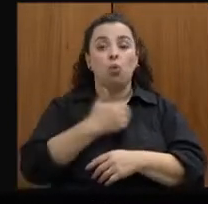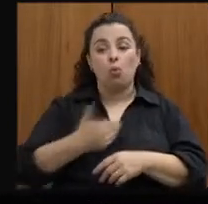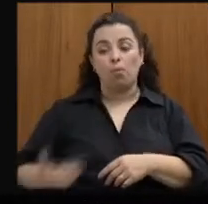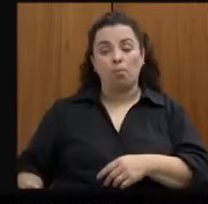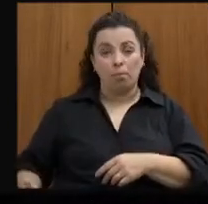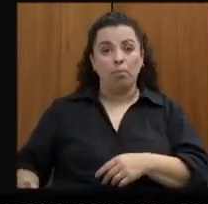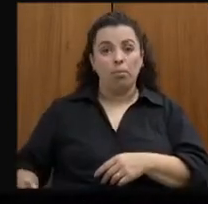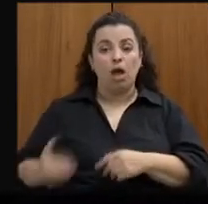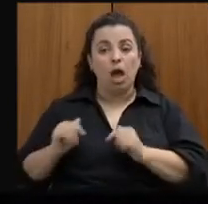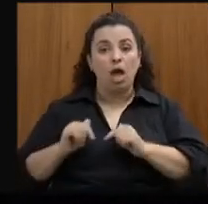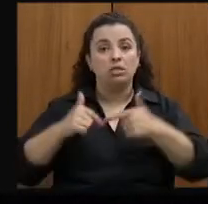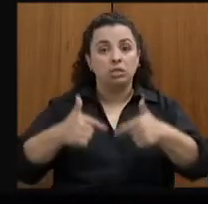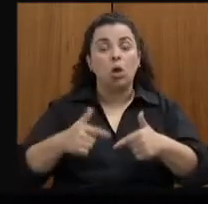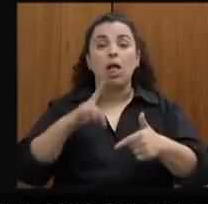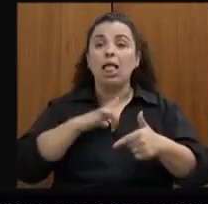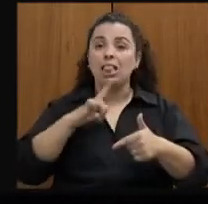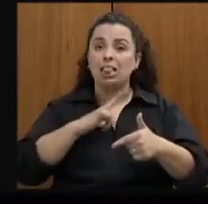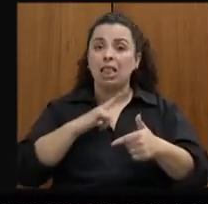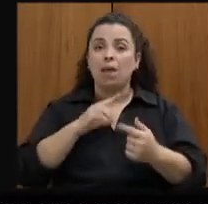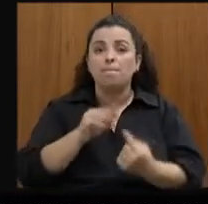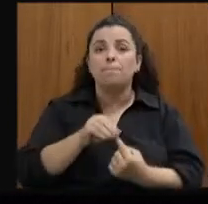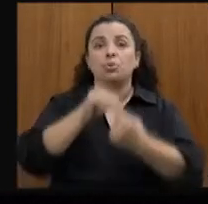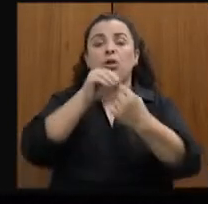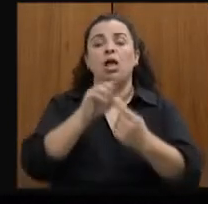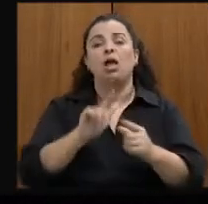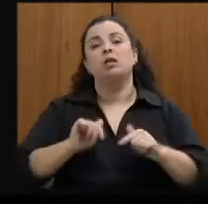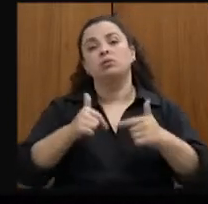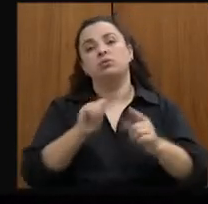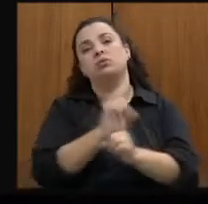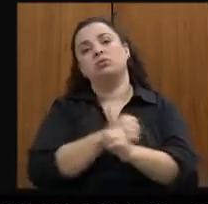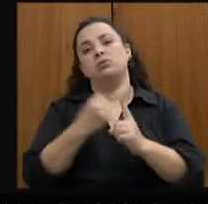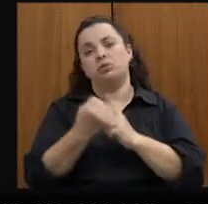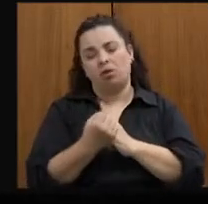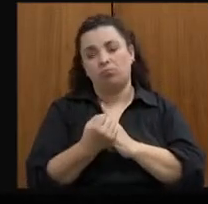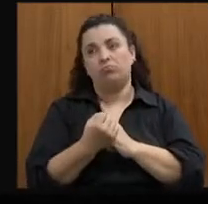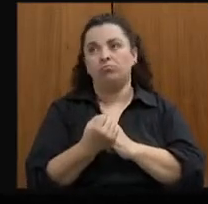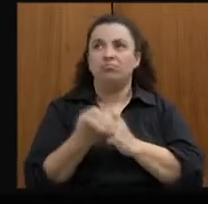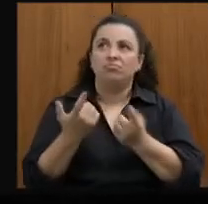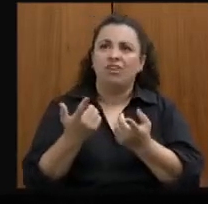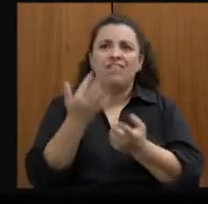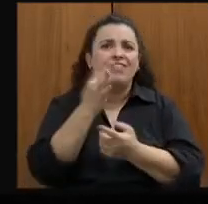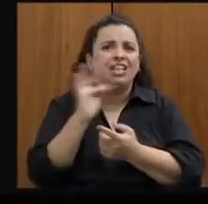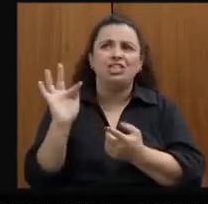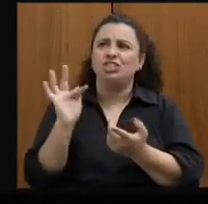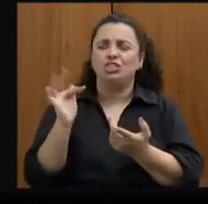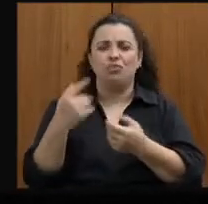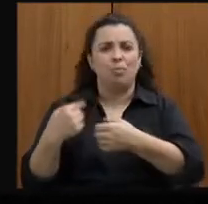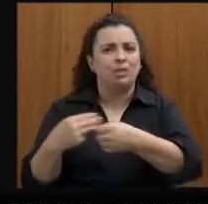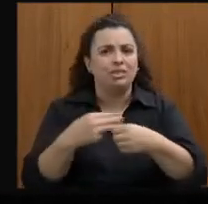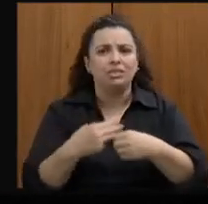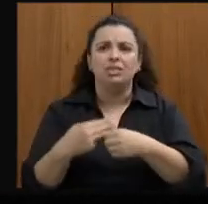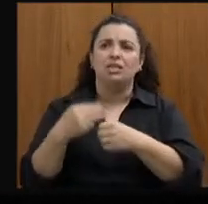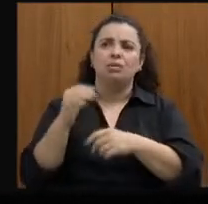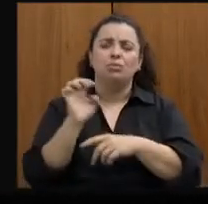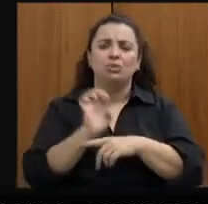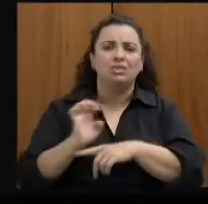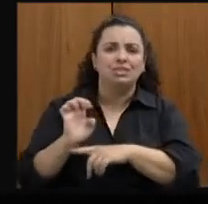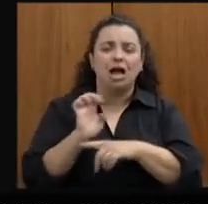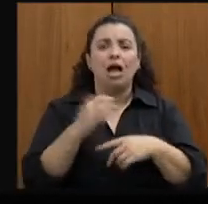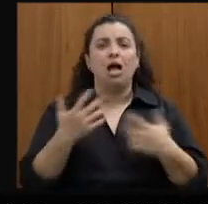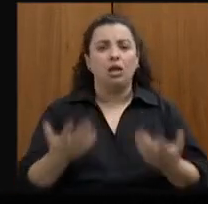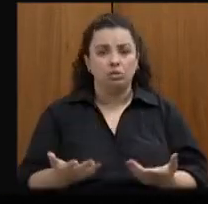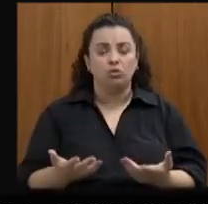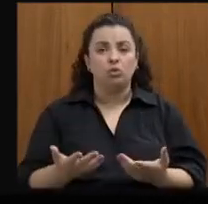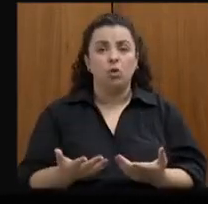coloque a questão social em primeiro lugar, de maneira federativa, municípios, estados. A composição do